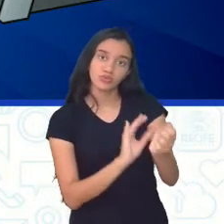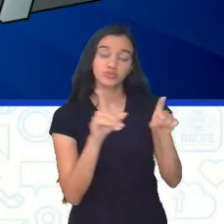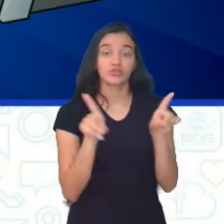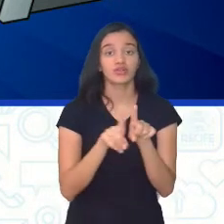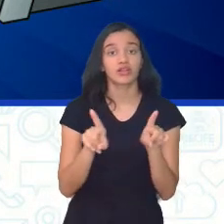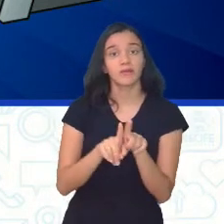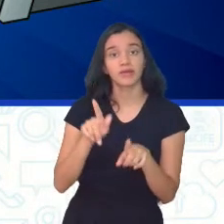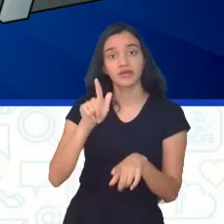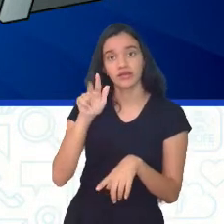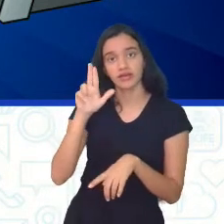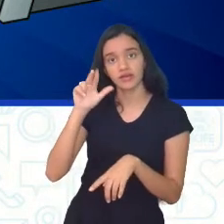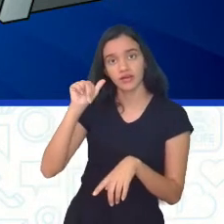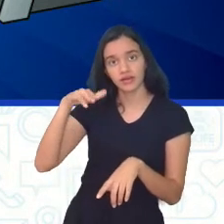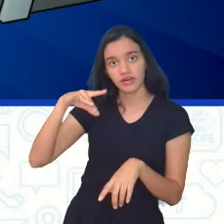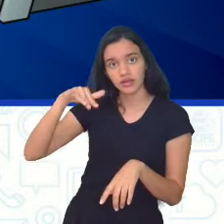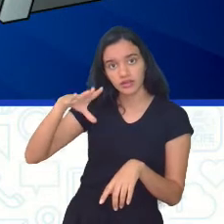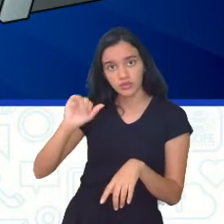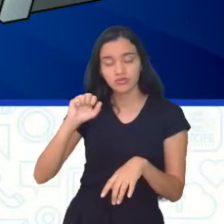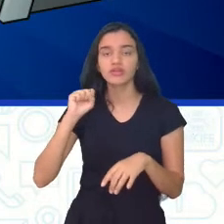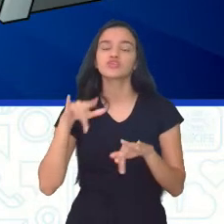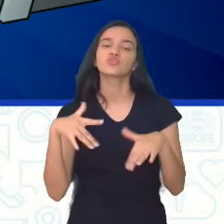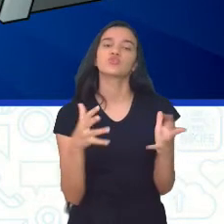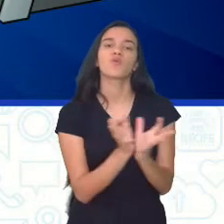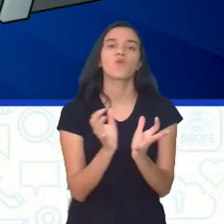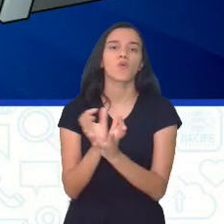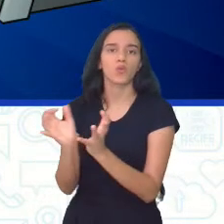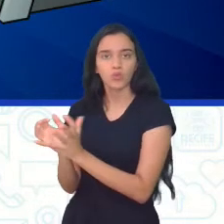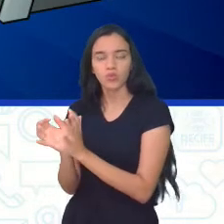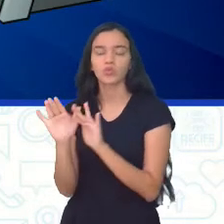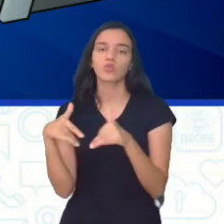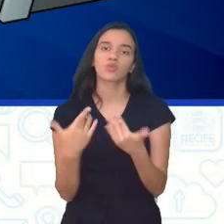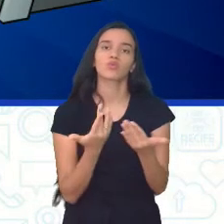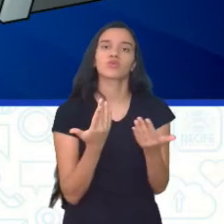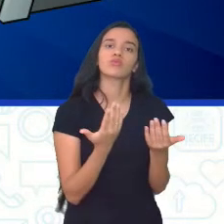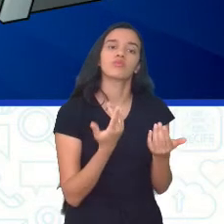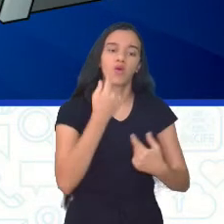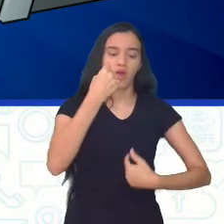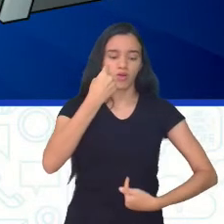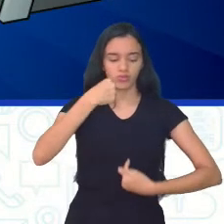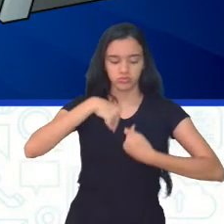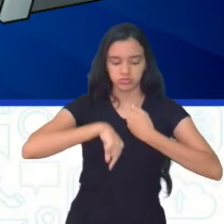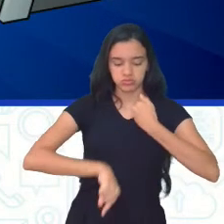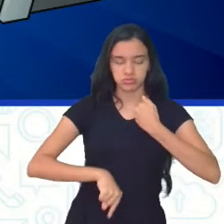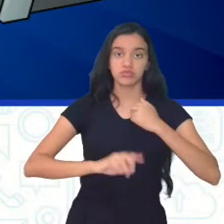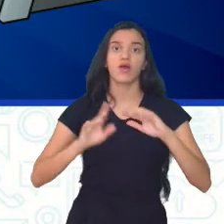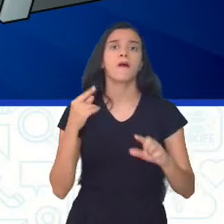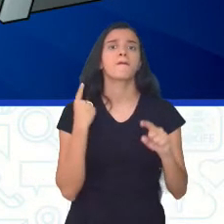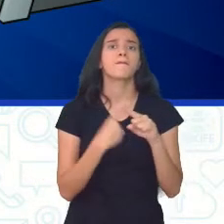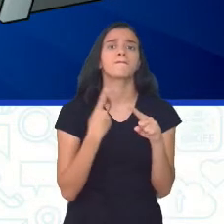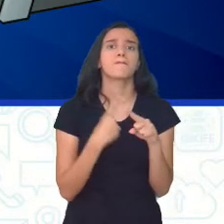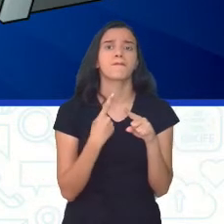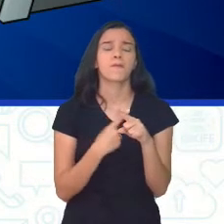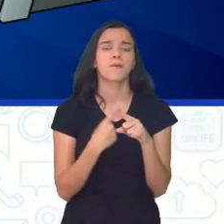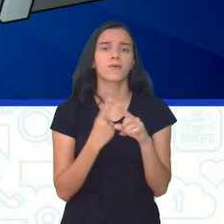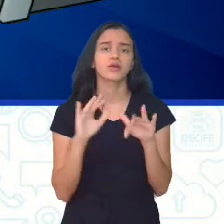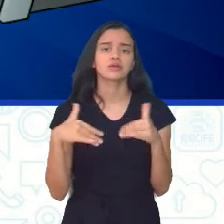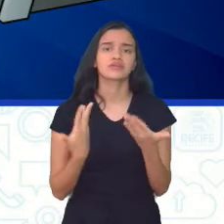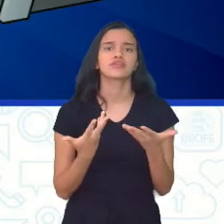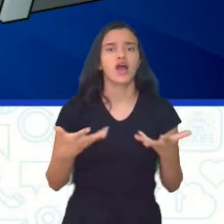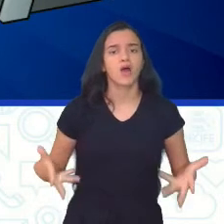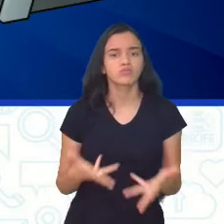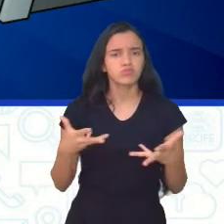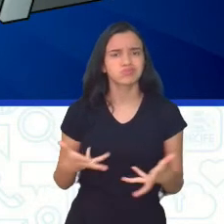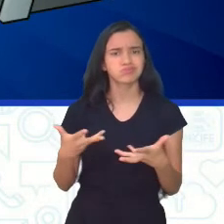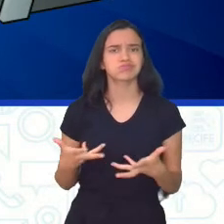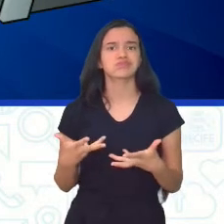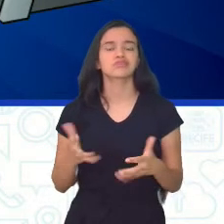Então, agora eu estou diante de um grupo de nervos, né, que recebeu o nome de motores, porque ele está conduzindo impulsos,